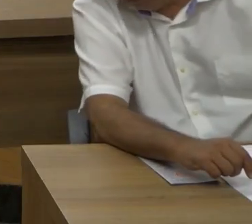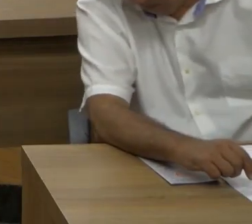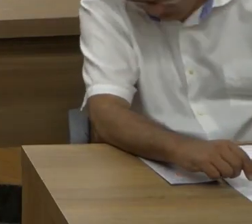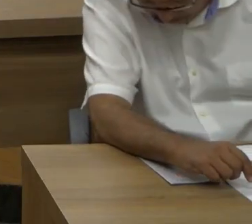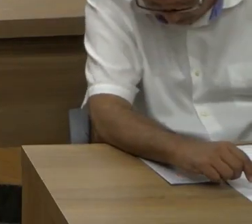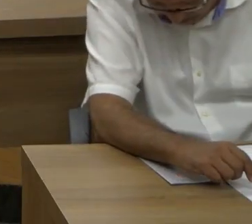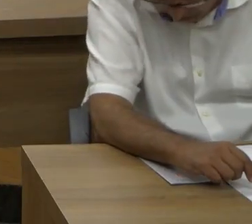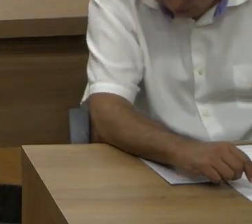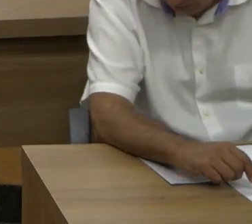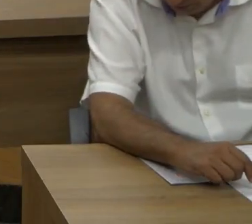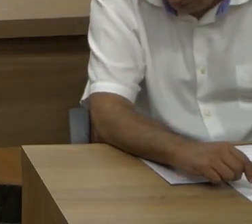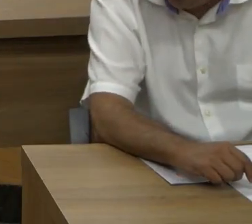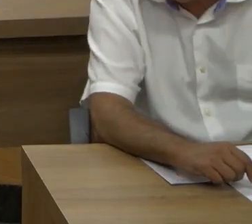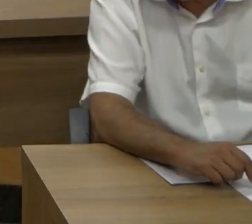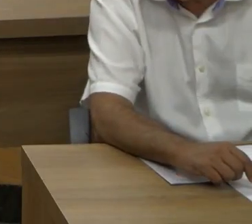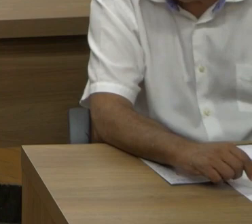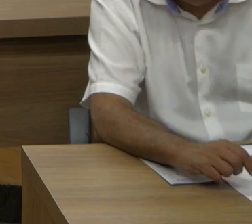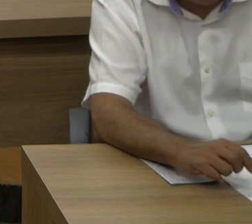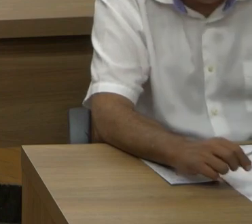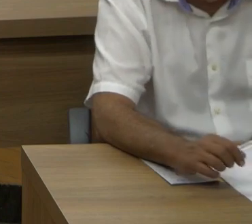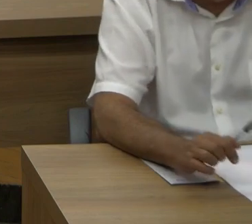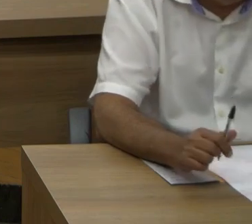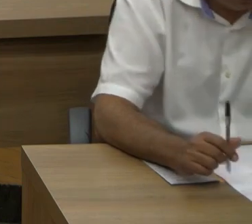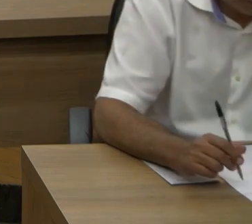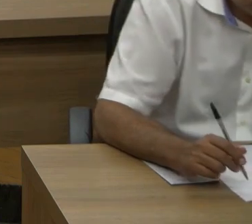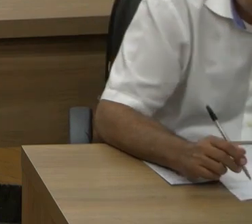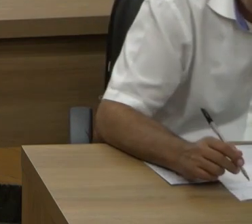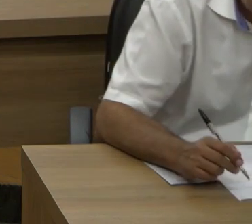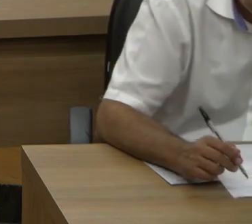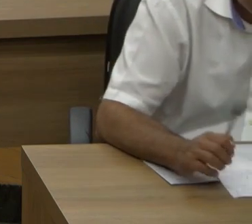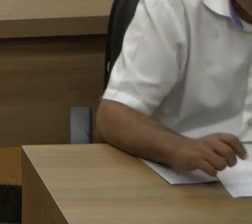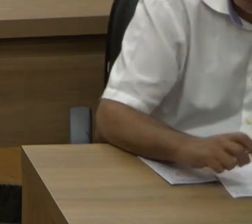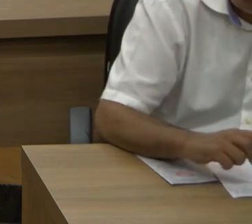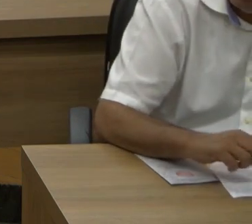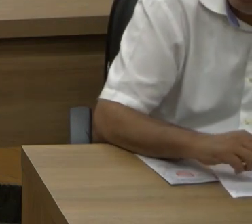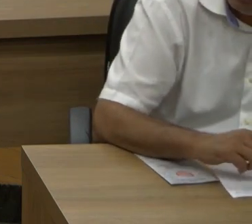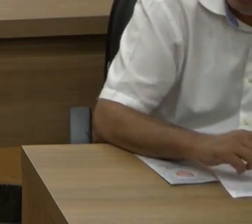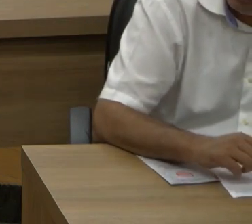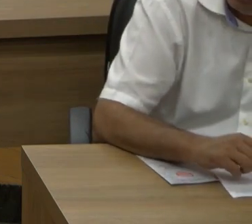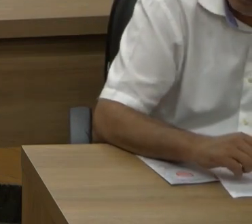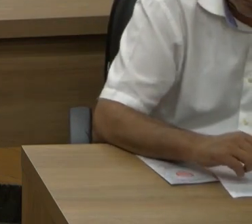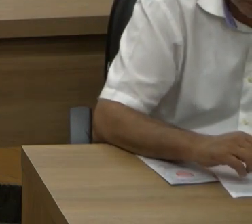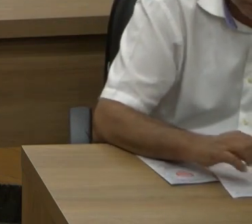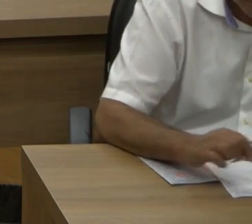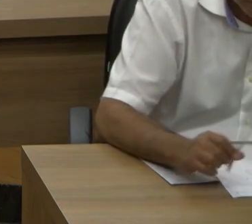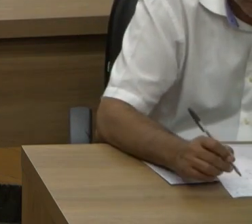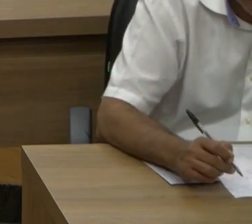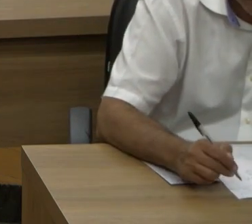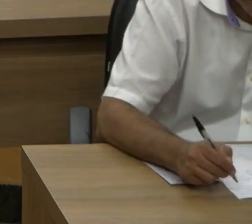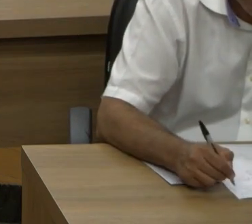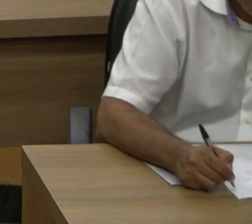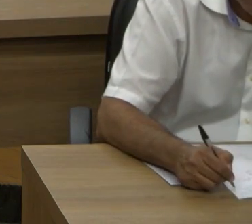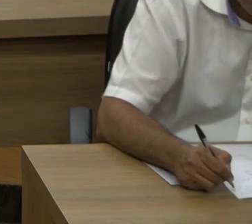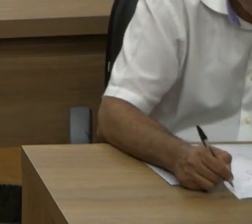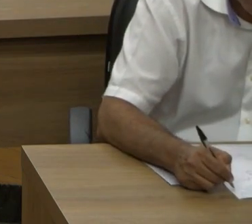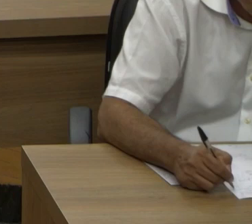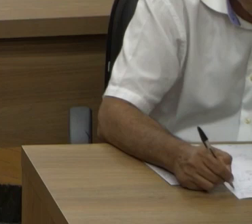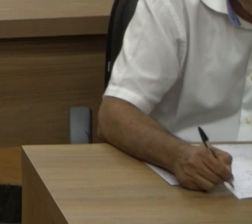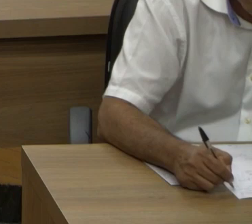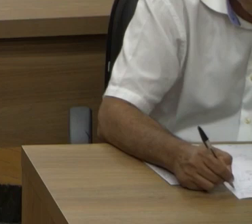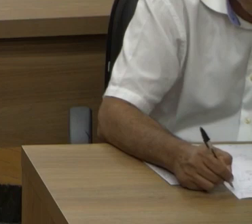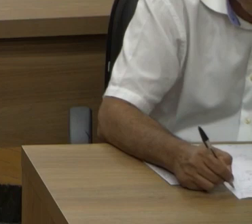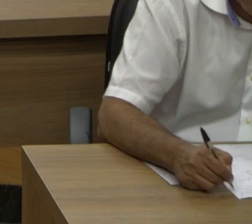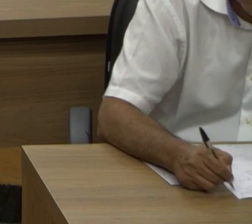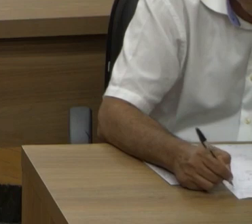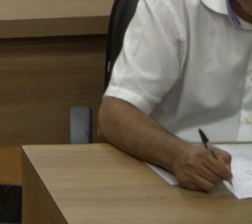porque ele tá comprometido um eu venho por levaram balança bastante isso eu não consigo entender as justificativas da interrupção da